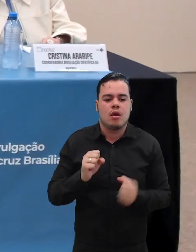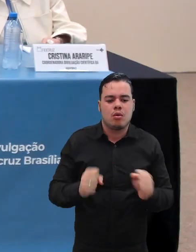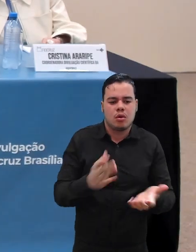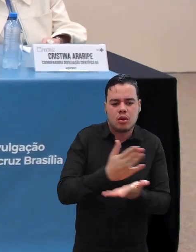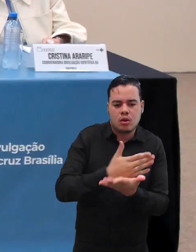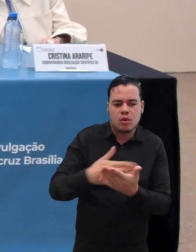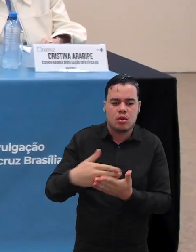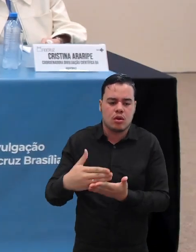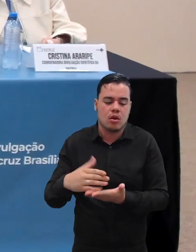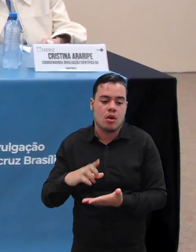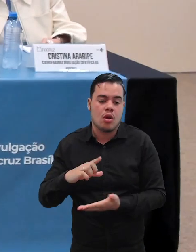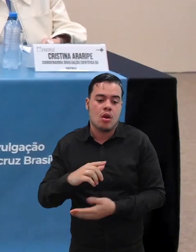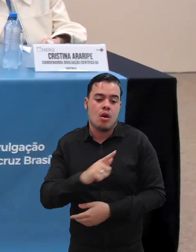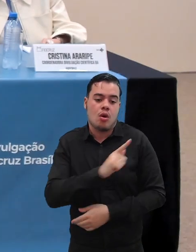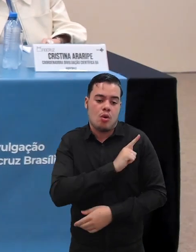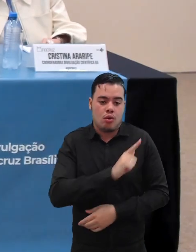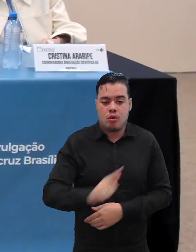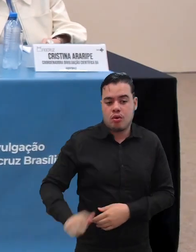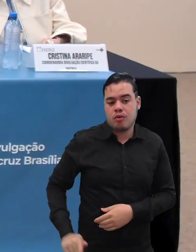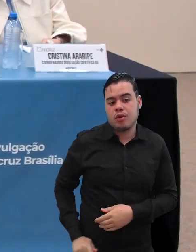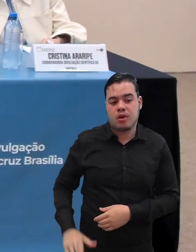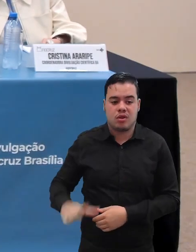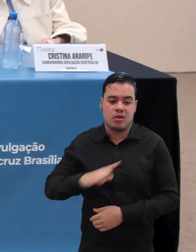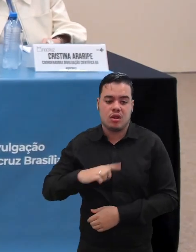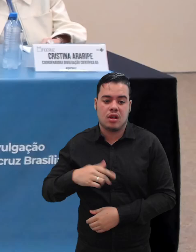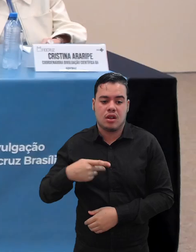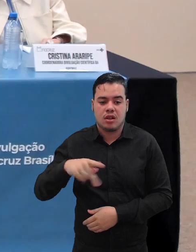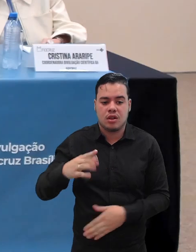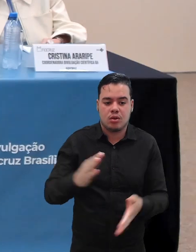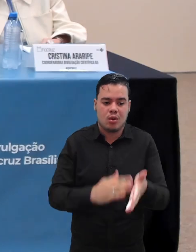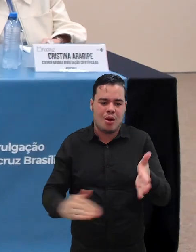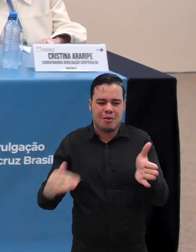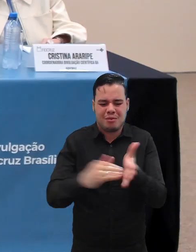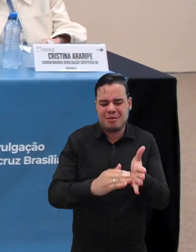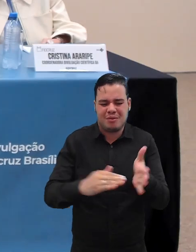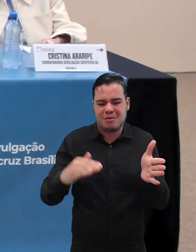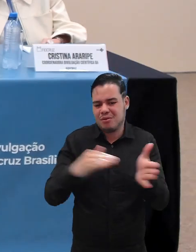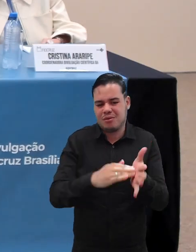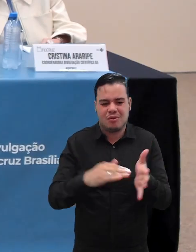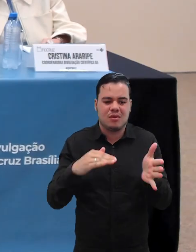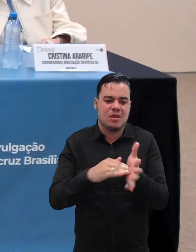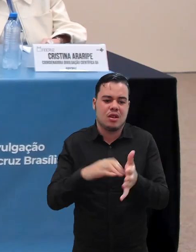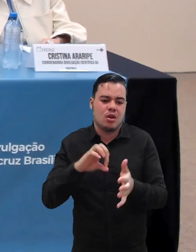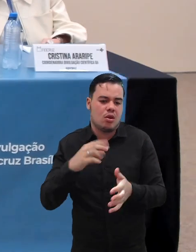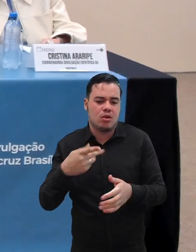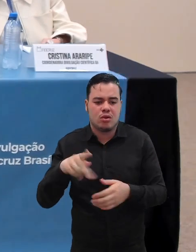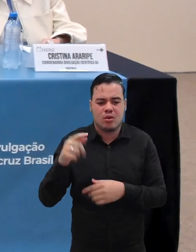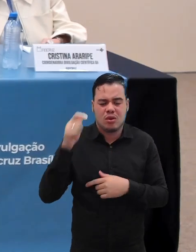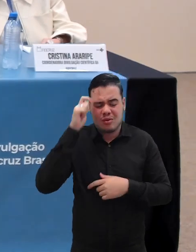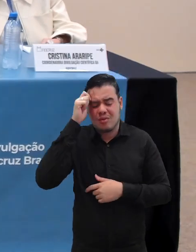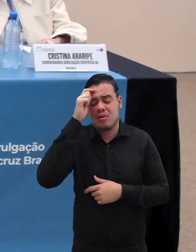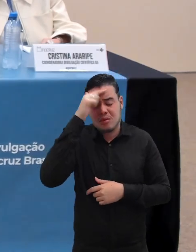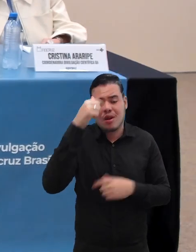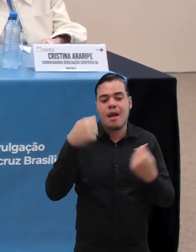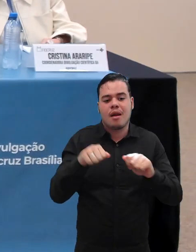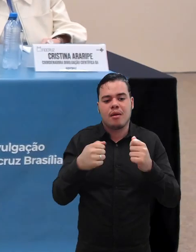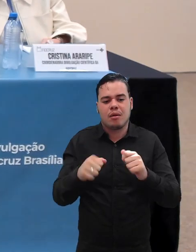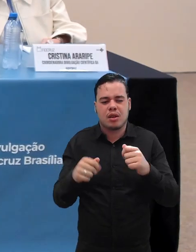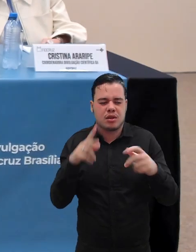que o governo tem as suas restrições, os seus problemas, as suas dificuldades, mas é preciso